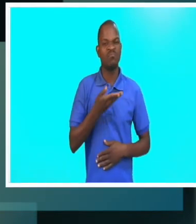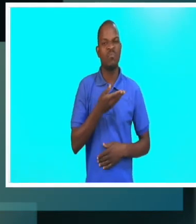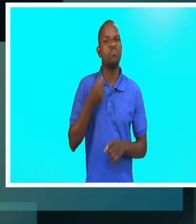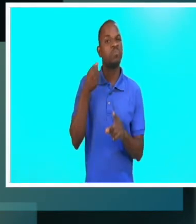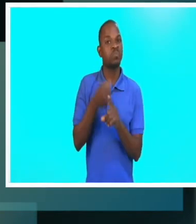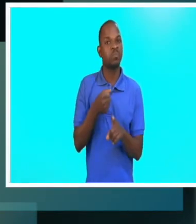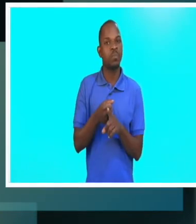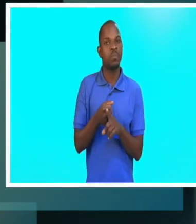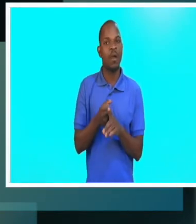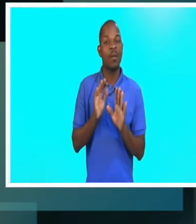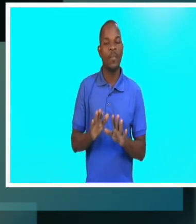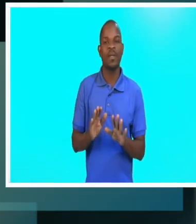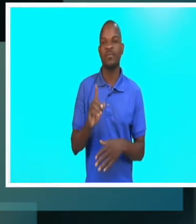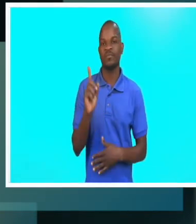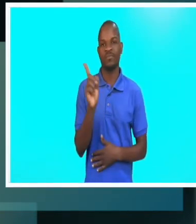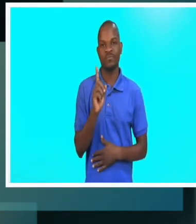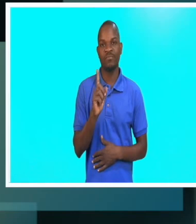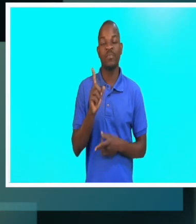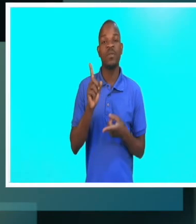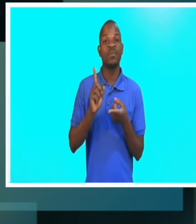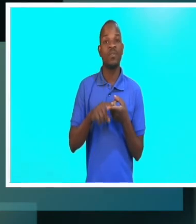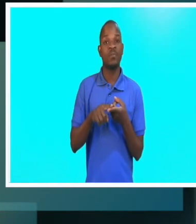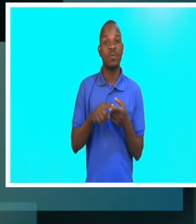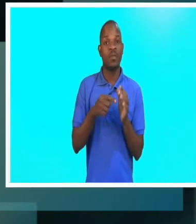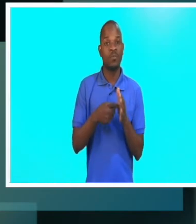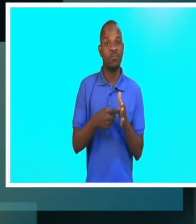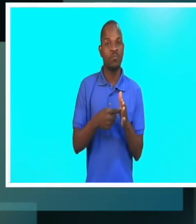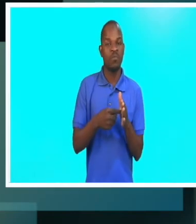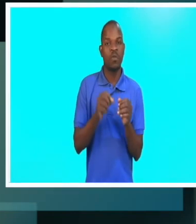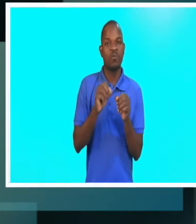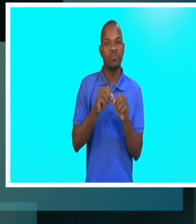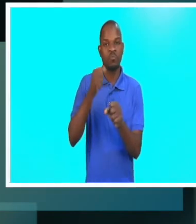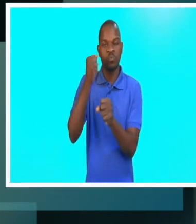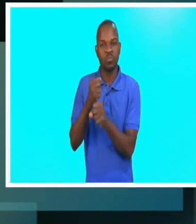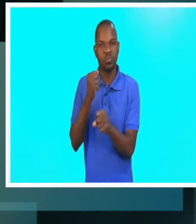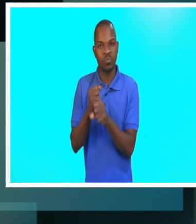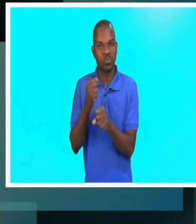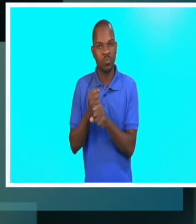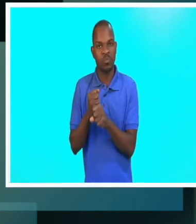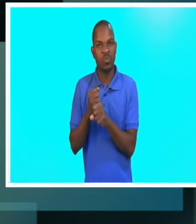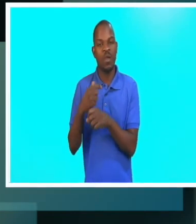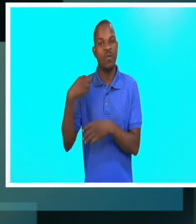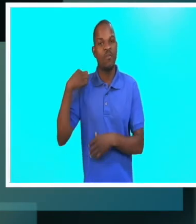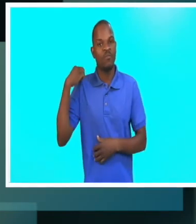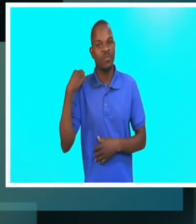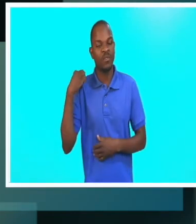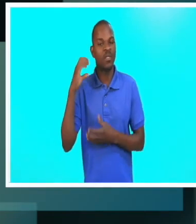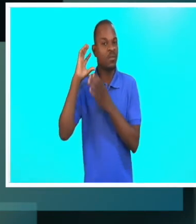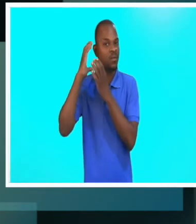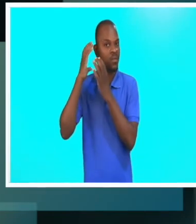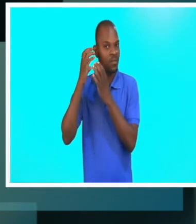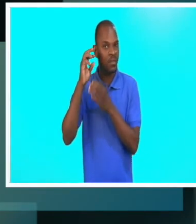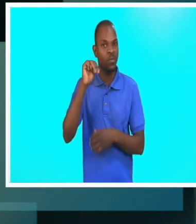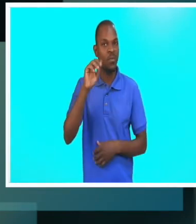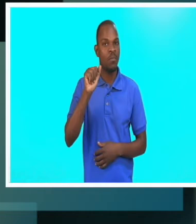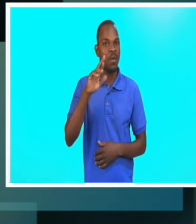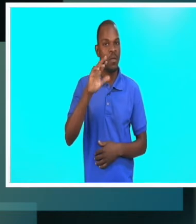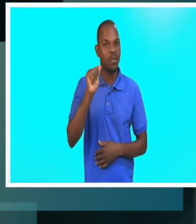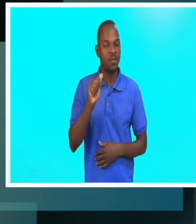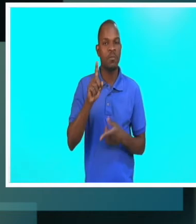batalhadora e não cruza os braços. Prova disso é o fato de estar a trabalhar como voluntária na Rádio Maria Moçambique e a